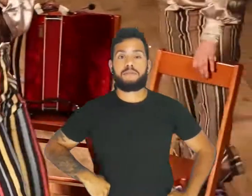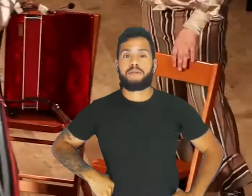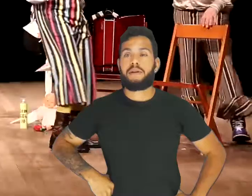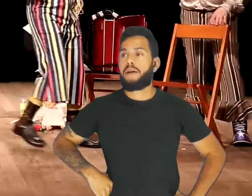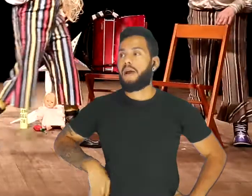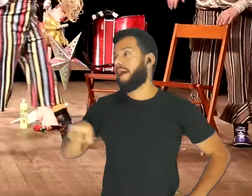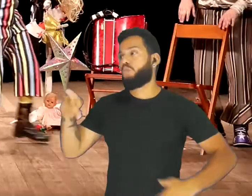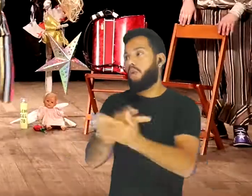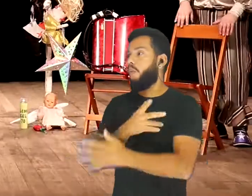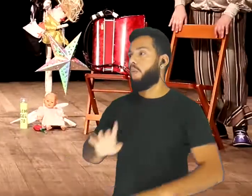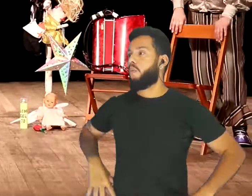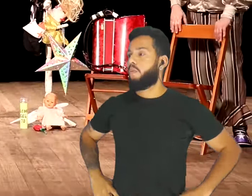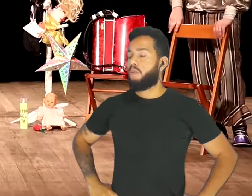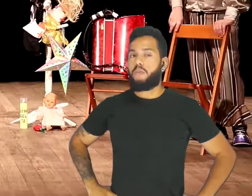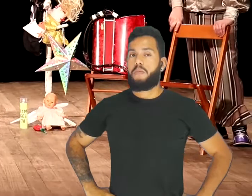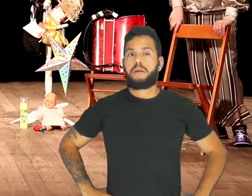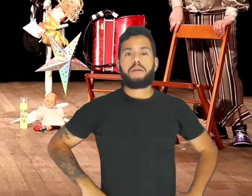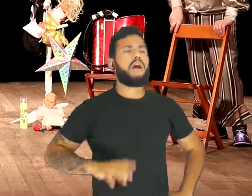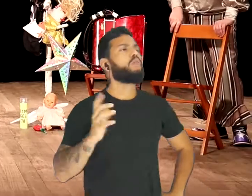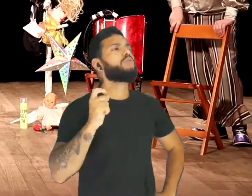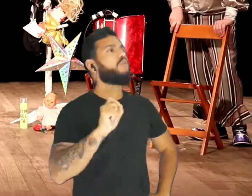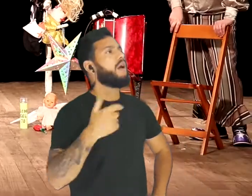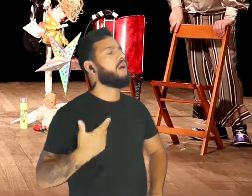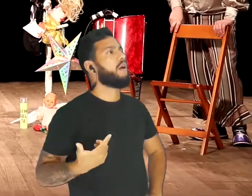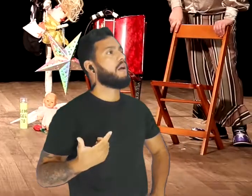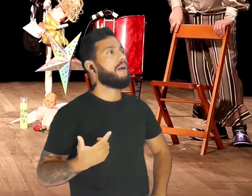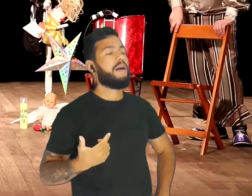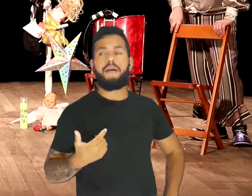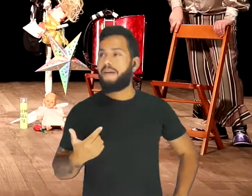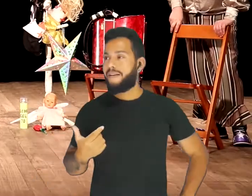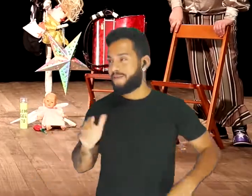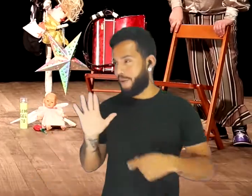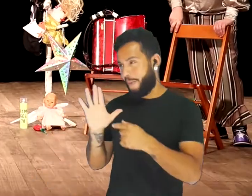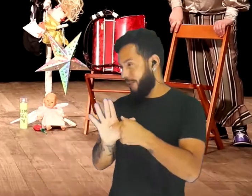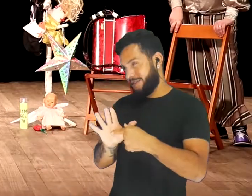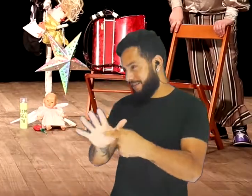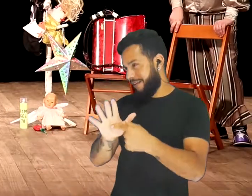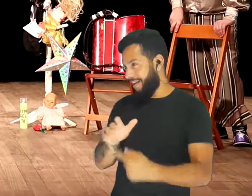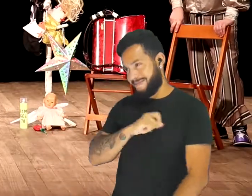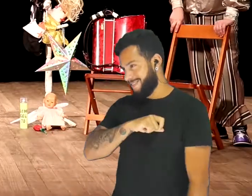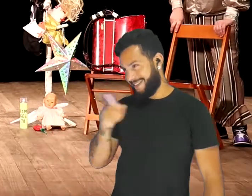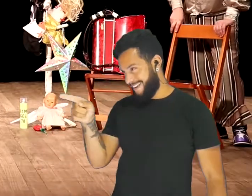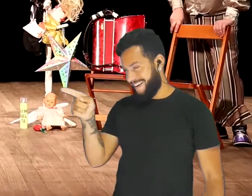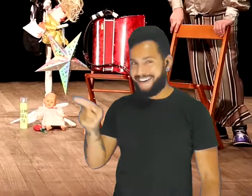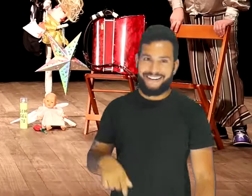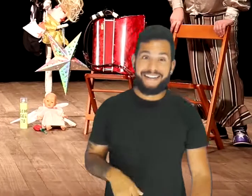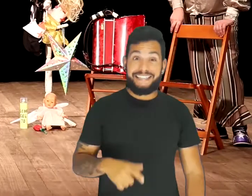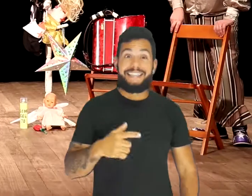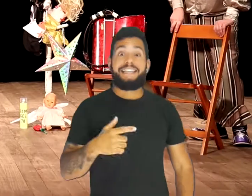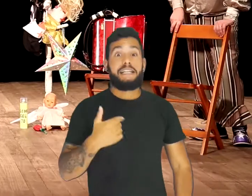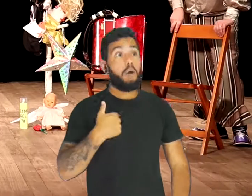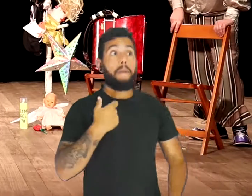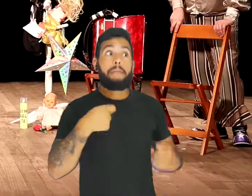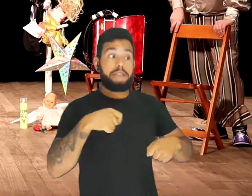contrário. Aí, se eu achar que tu tá casando? Aí errou. Daí não acertou. Aí errou. E acontece o que comigo?